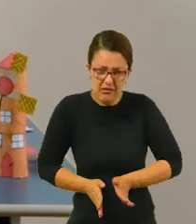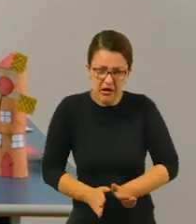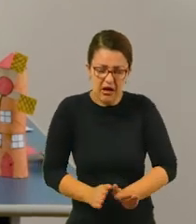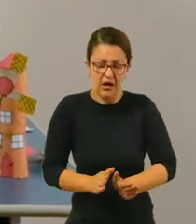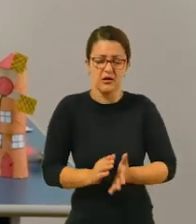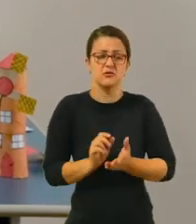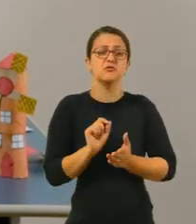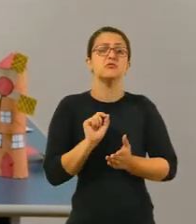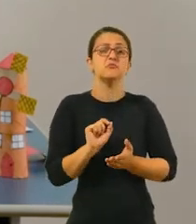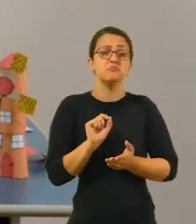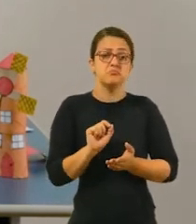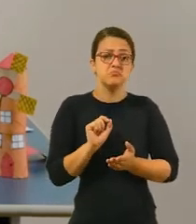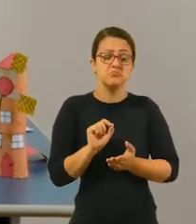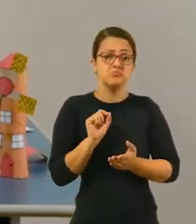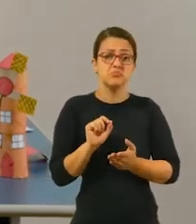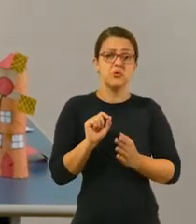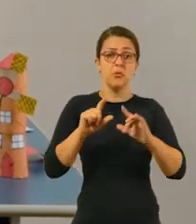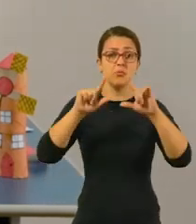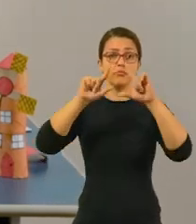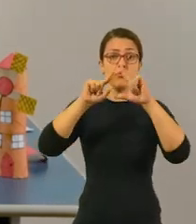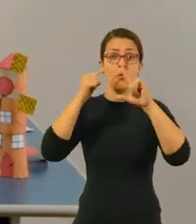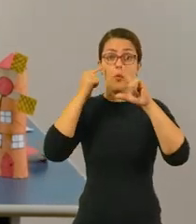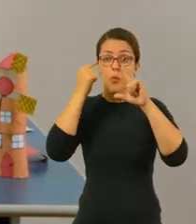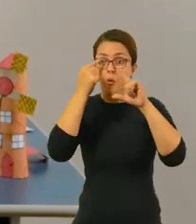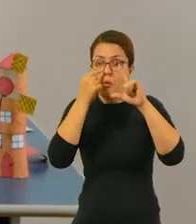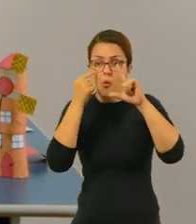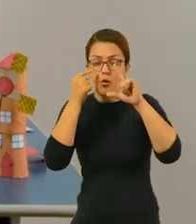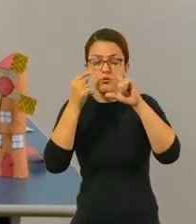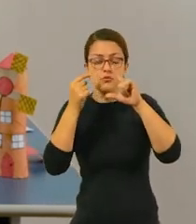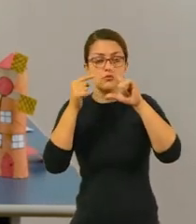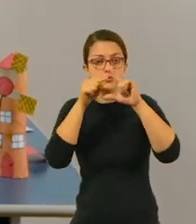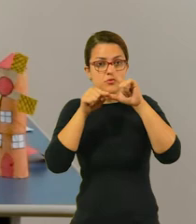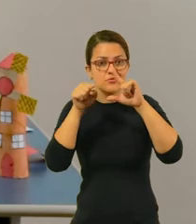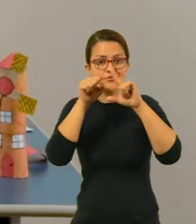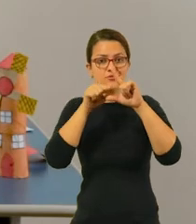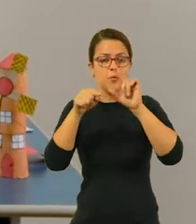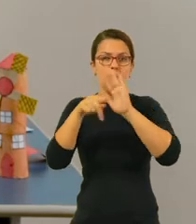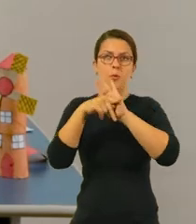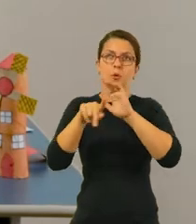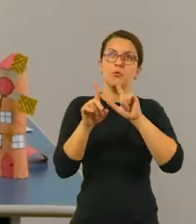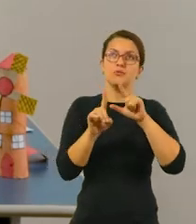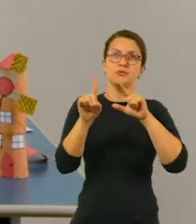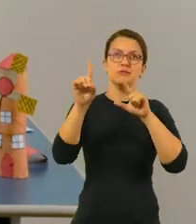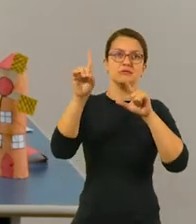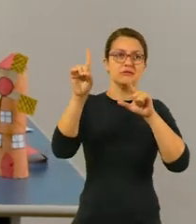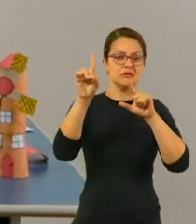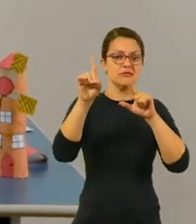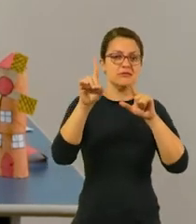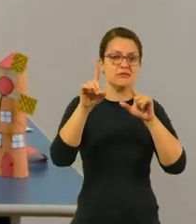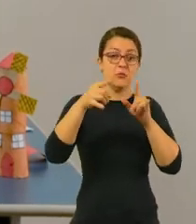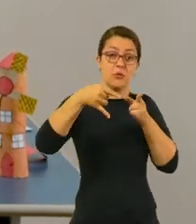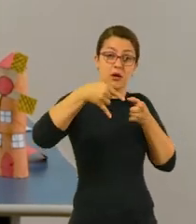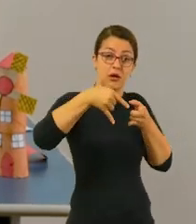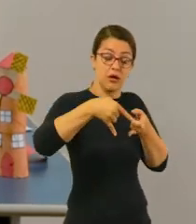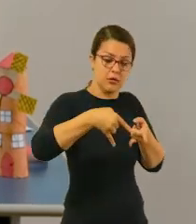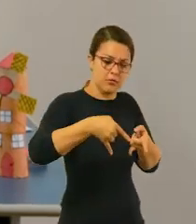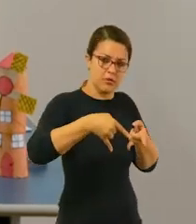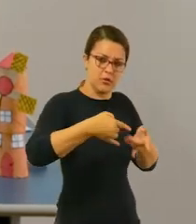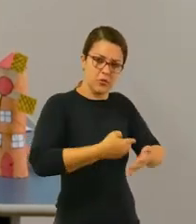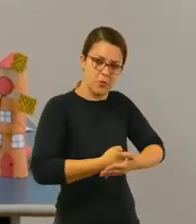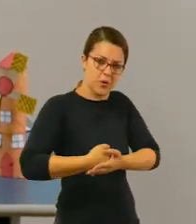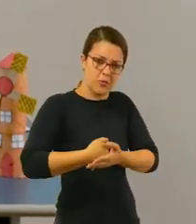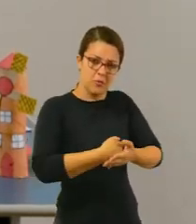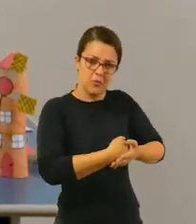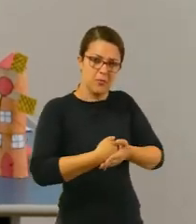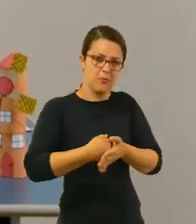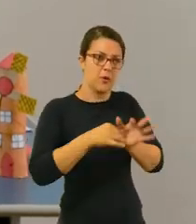olho de Deus para pendurar no bercinho da sua criança. E essa criança, quando vai crescendo, quando vira adulto,